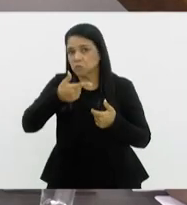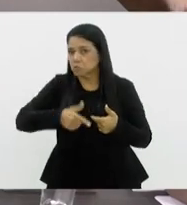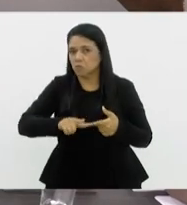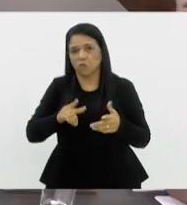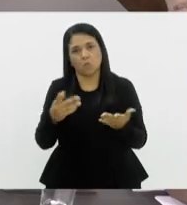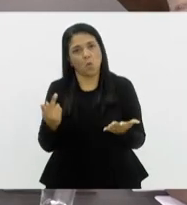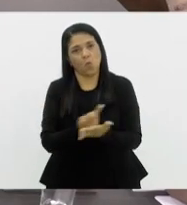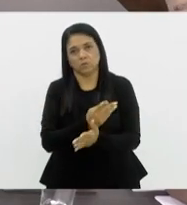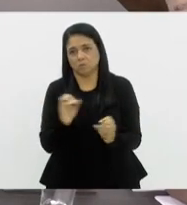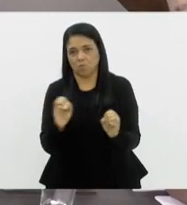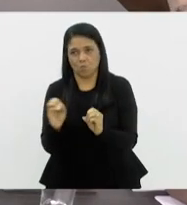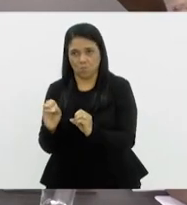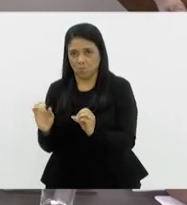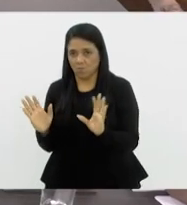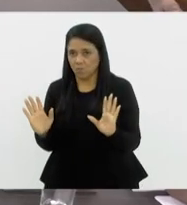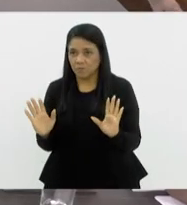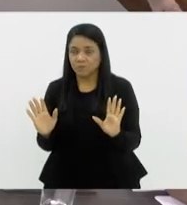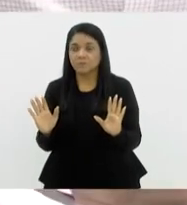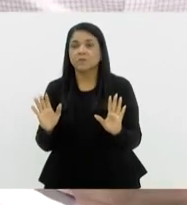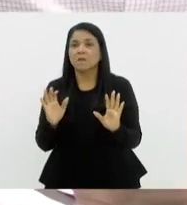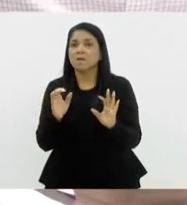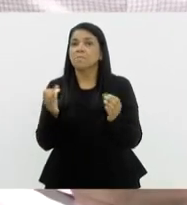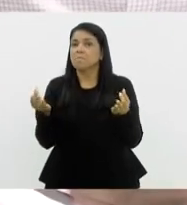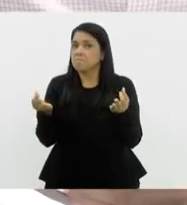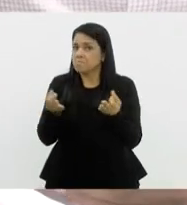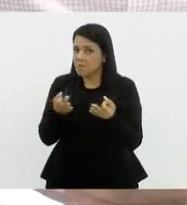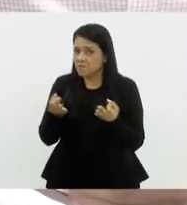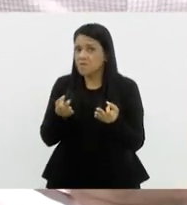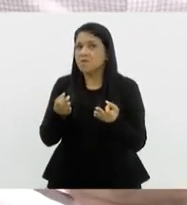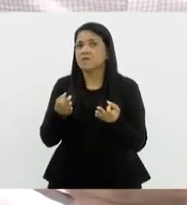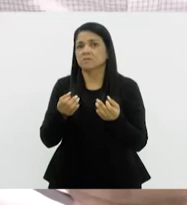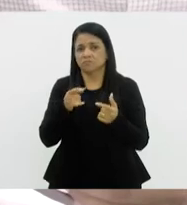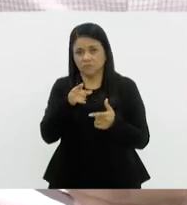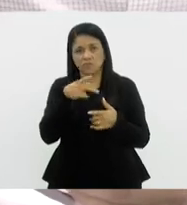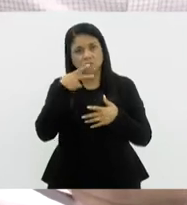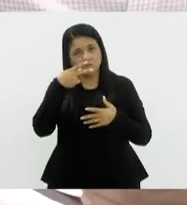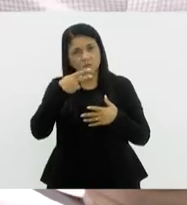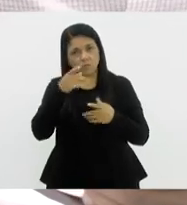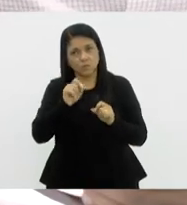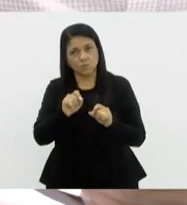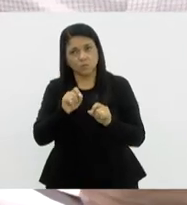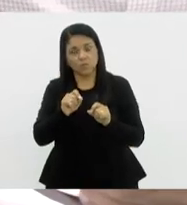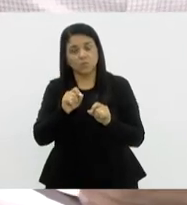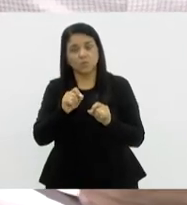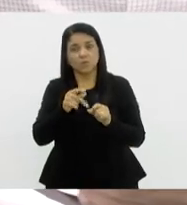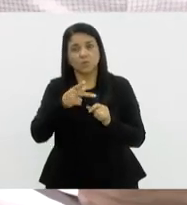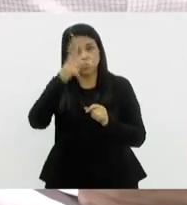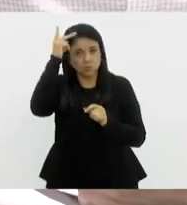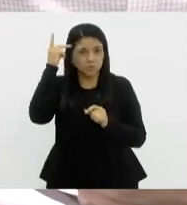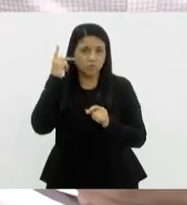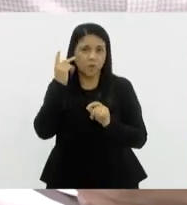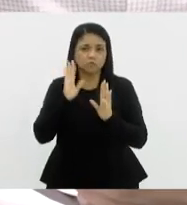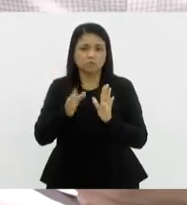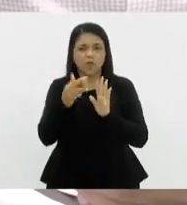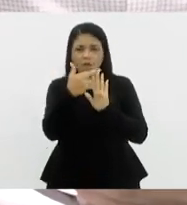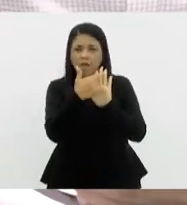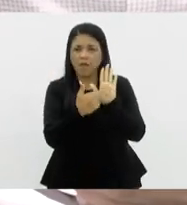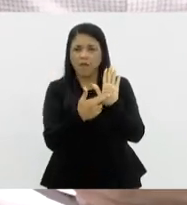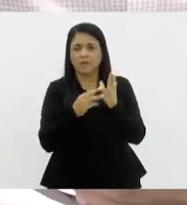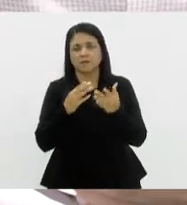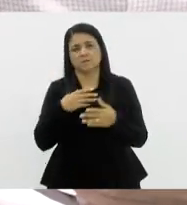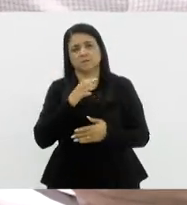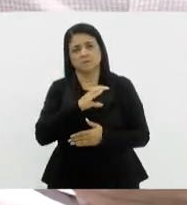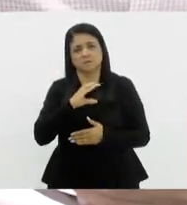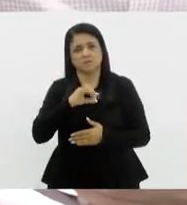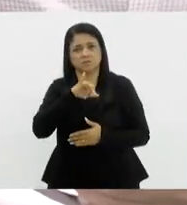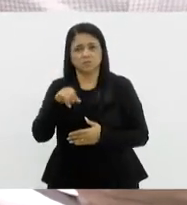rigor aí na distribuição. Essa versão que você está dizendo é perfeita. Mais do que disse o deputado Espaldo, a gente já tem essa norma na CCJ que não tem nada